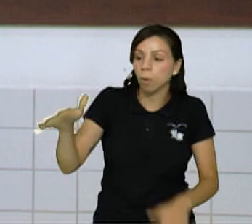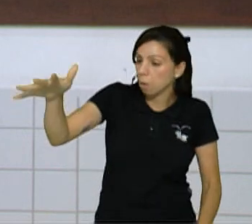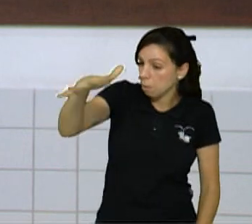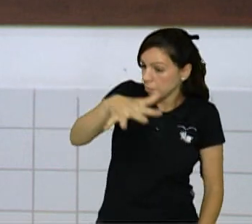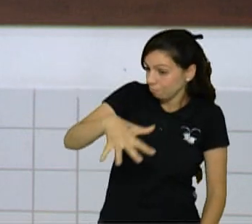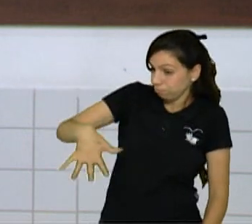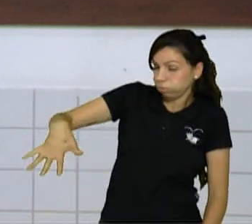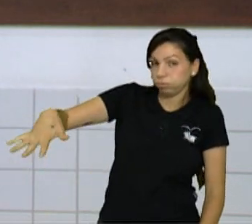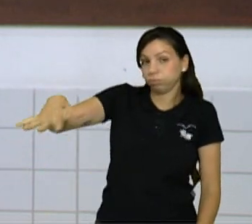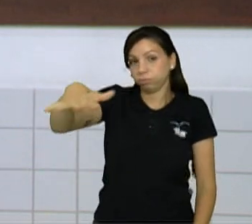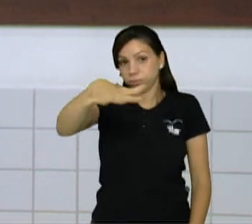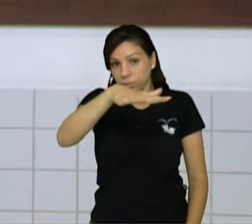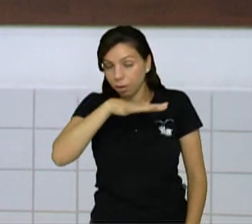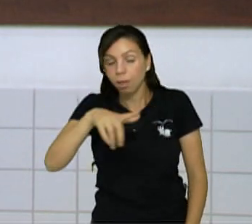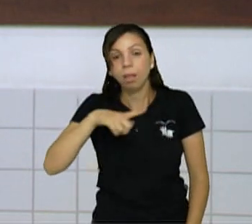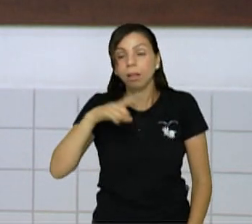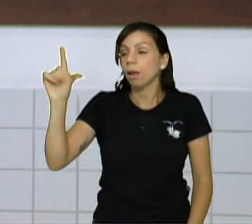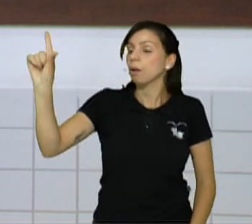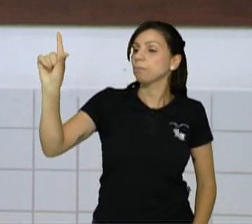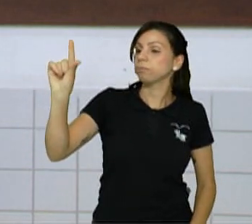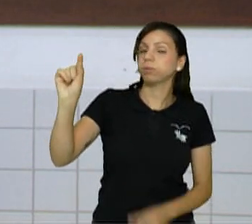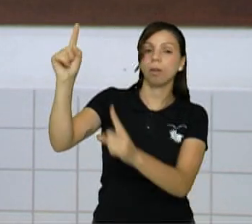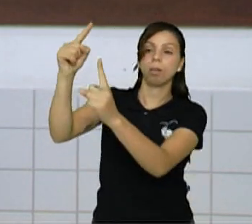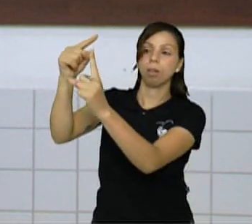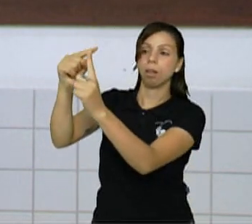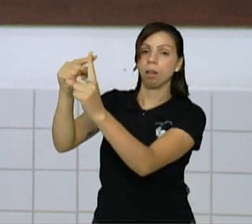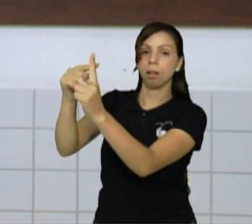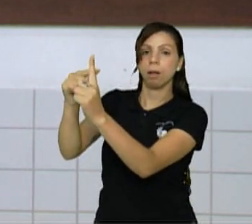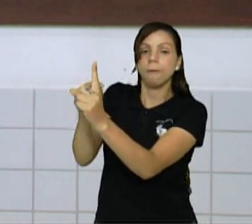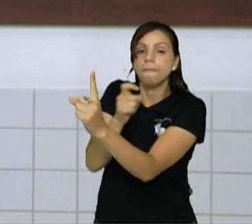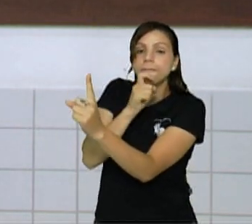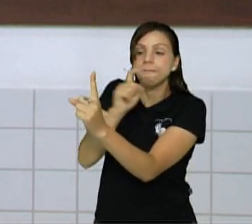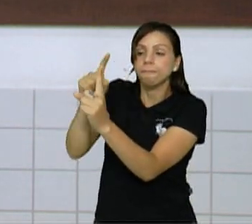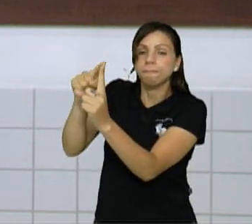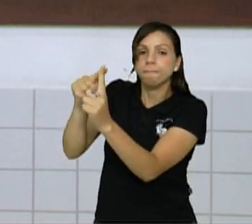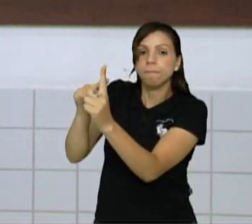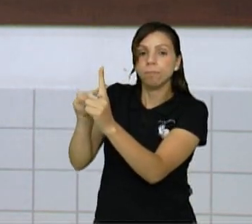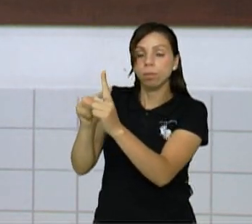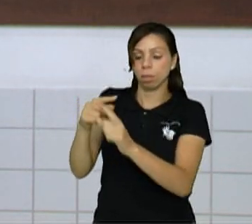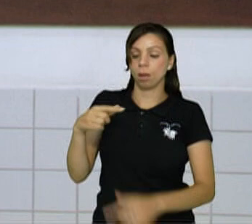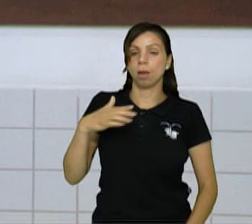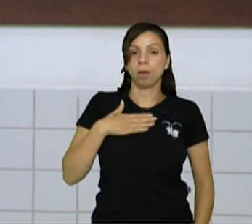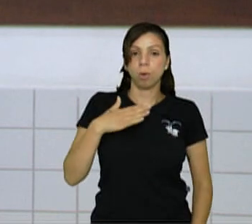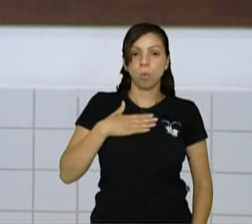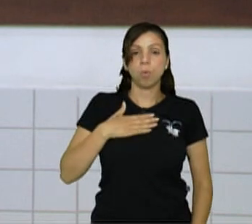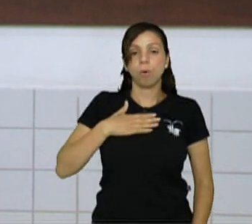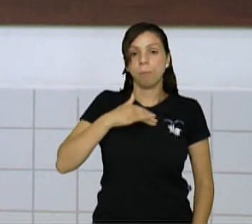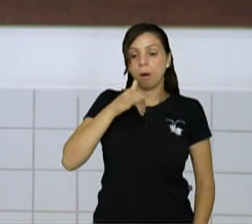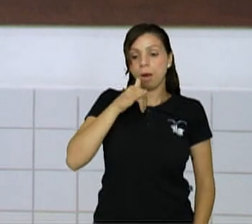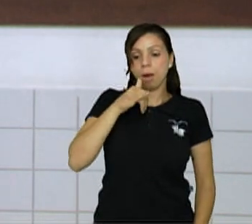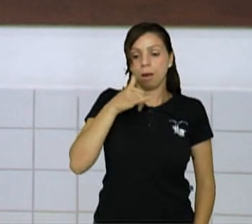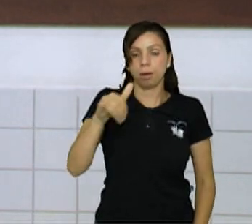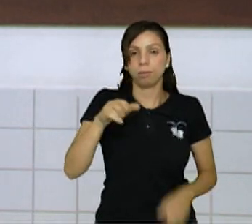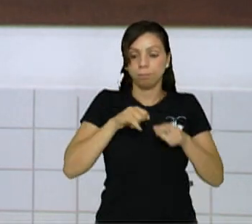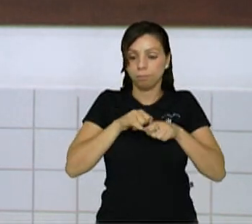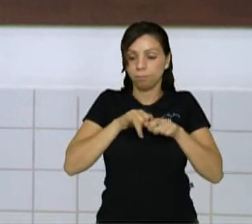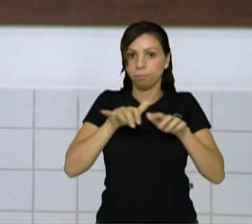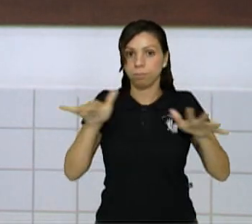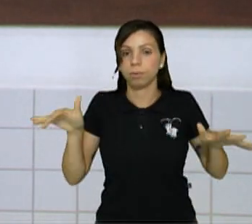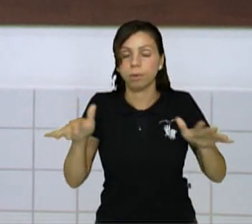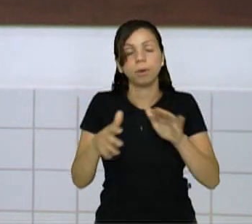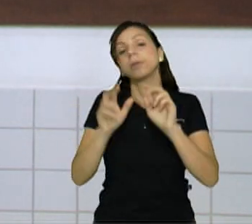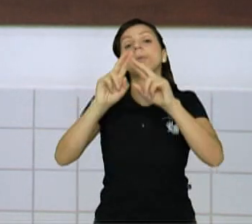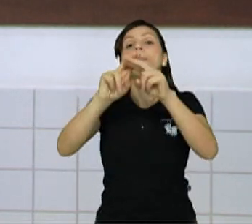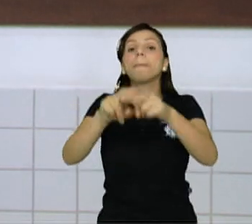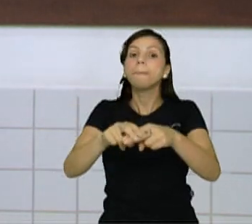mais frio, uma temperatura menor. E aí sai mais energia do seu corpo para o ambiente. É por isso que no inverno você